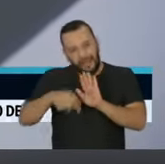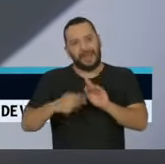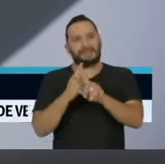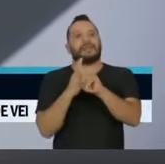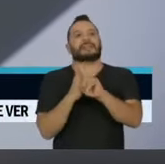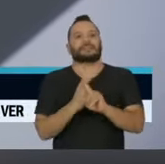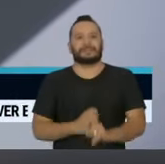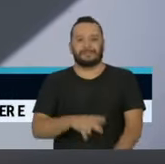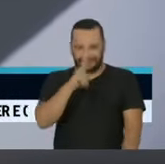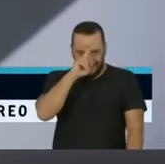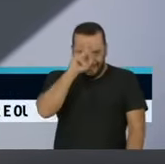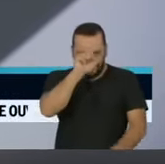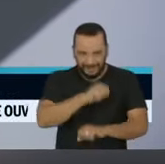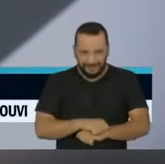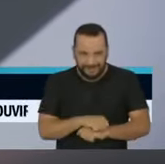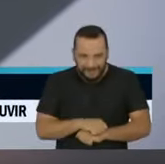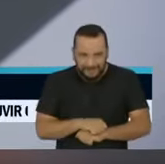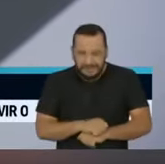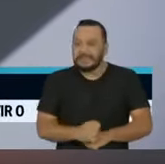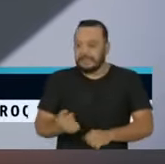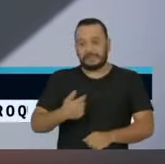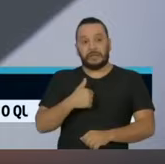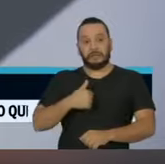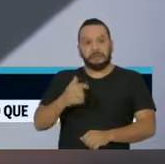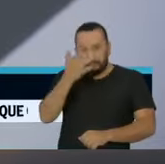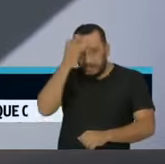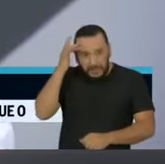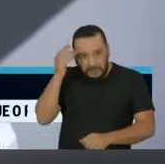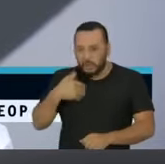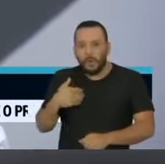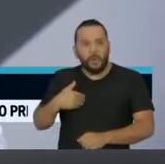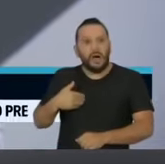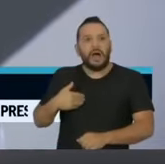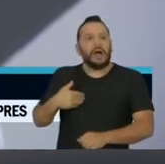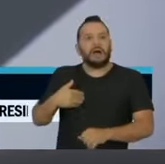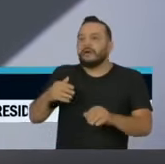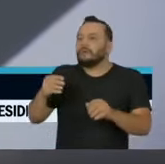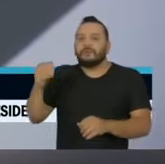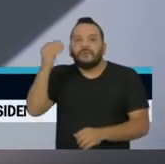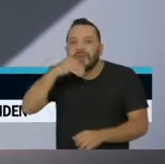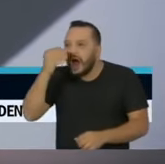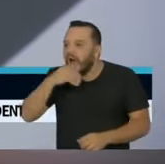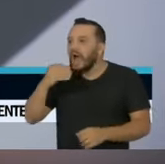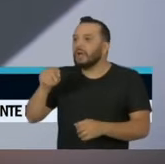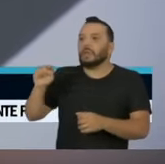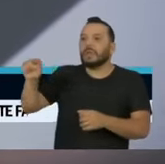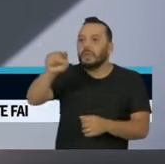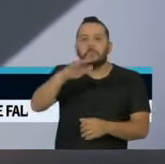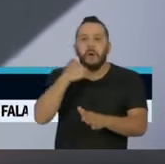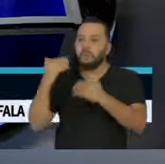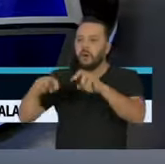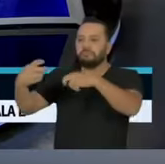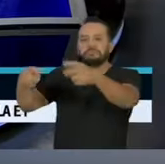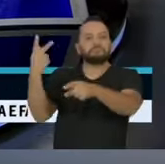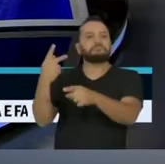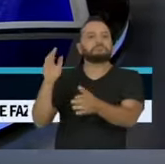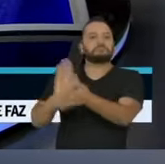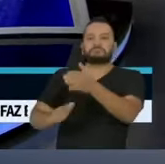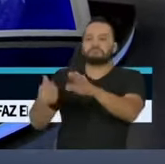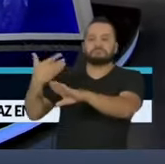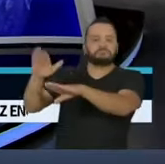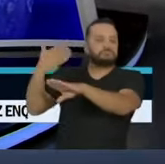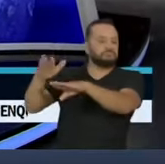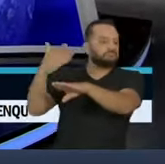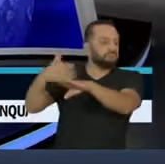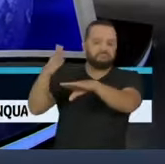você fala que morra os vulneráveis para a gente ter uma geração saudável pode ser